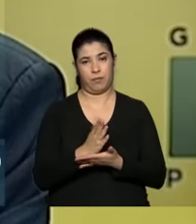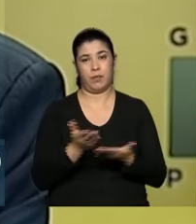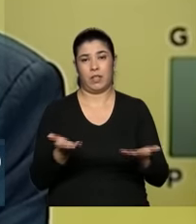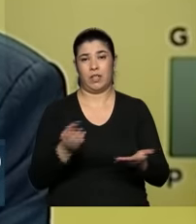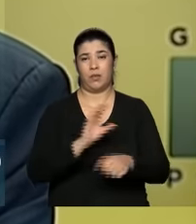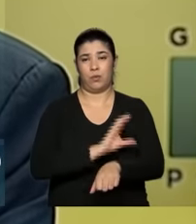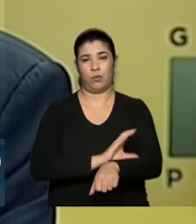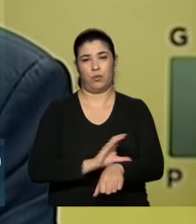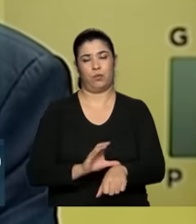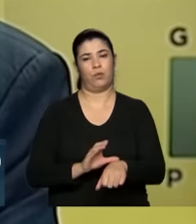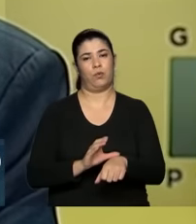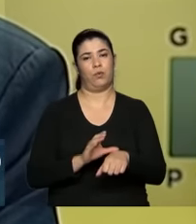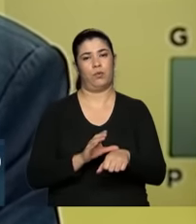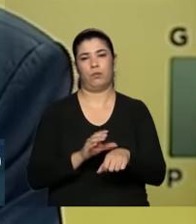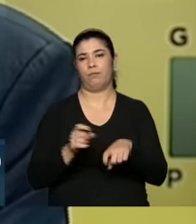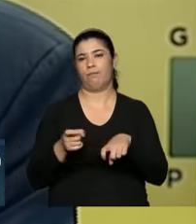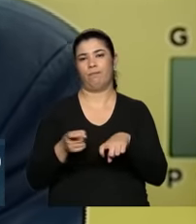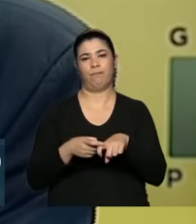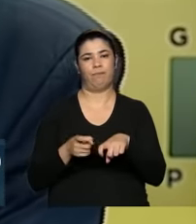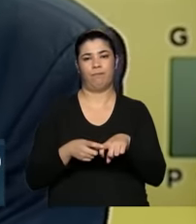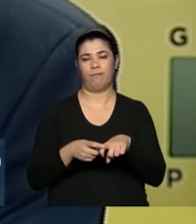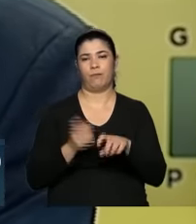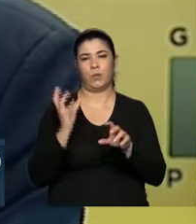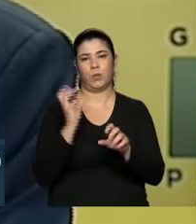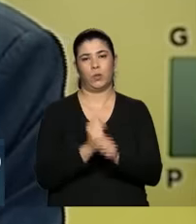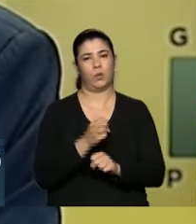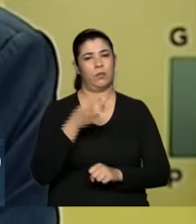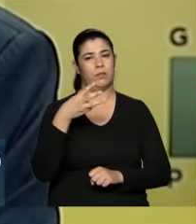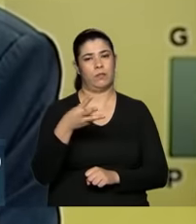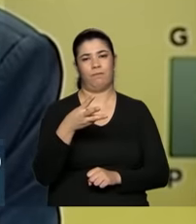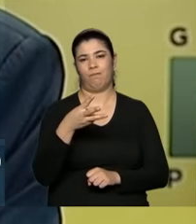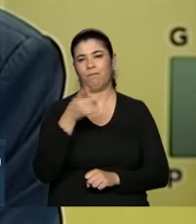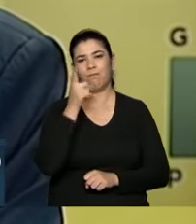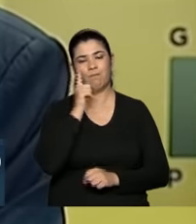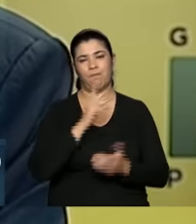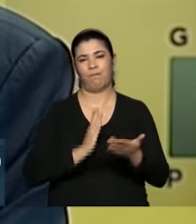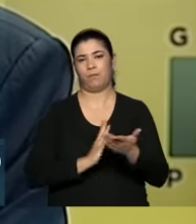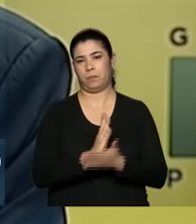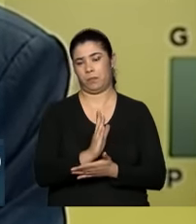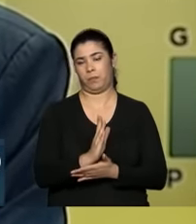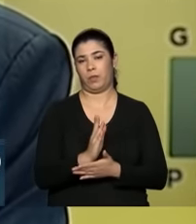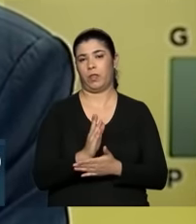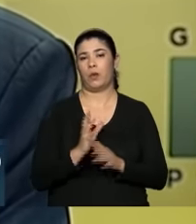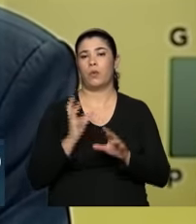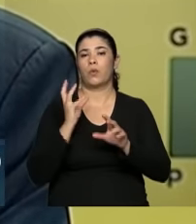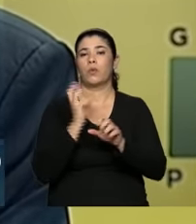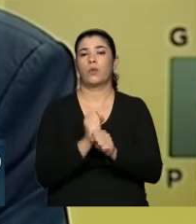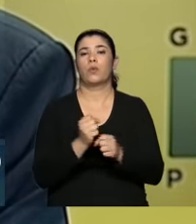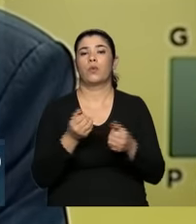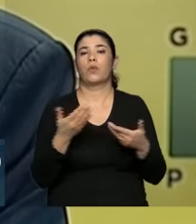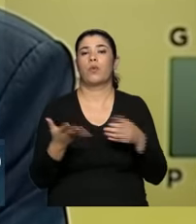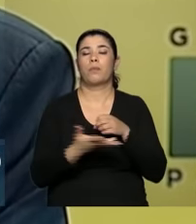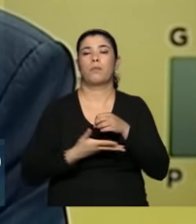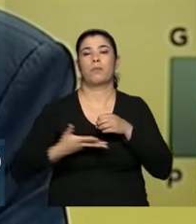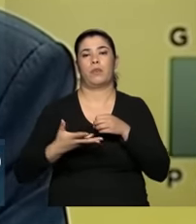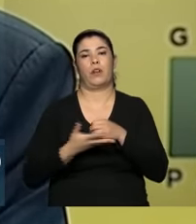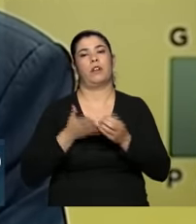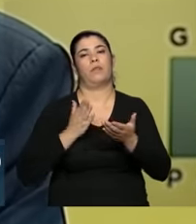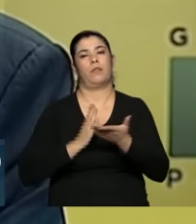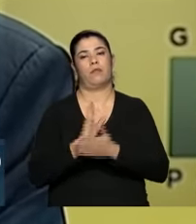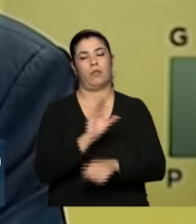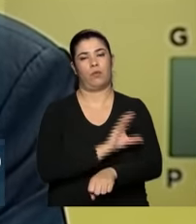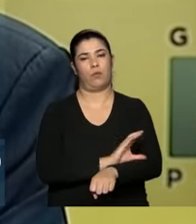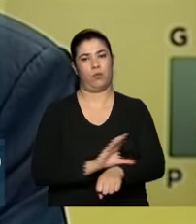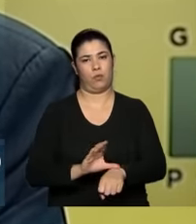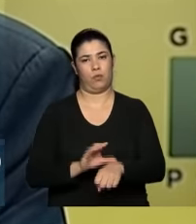que ele não é suficiente. Então, colocamos como conceito mínimo para aprovação de um curso de medicina